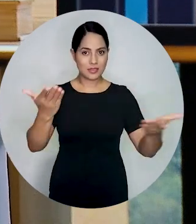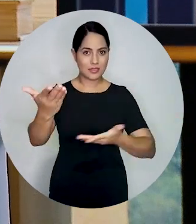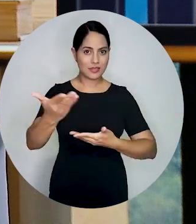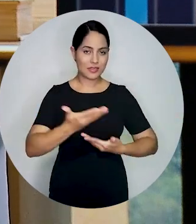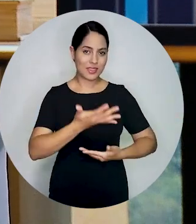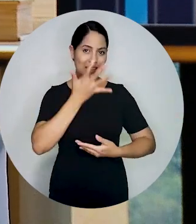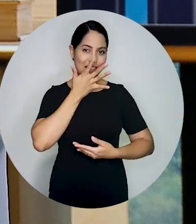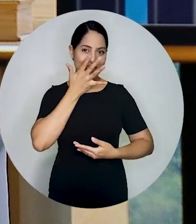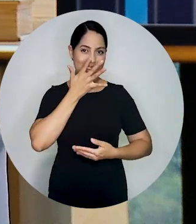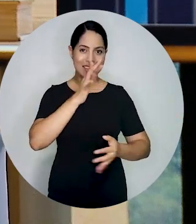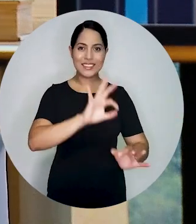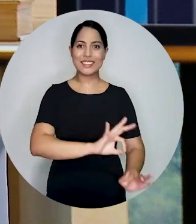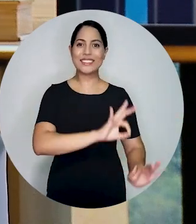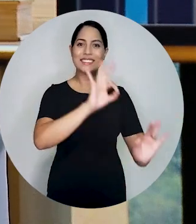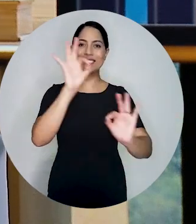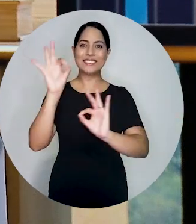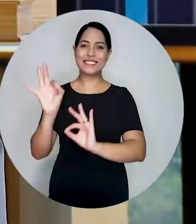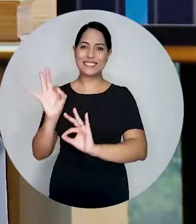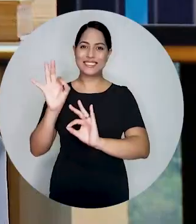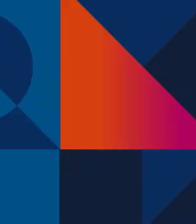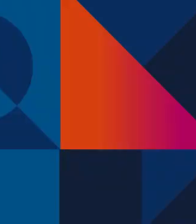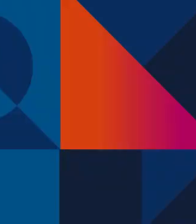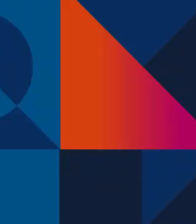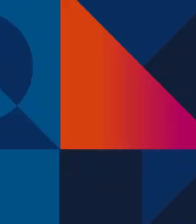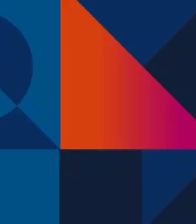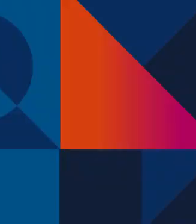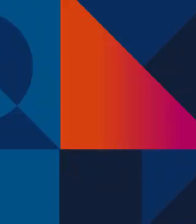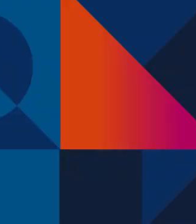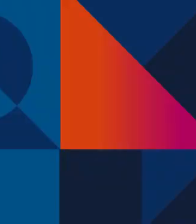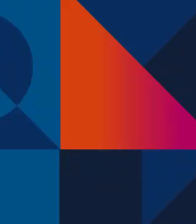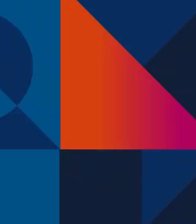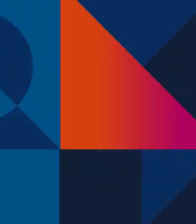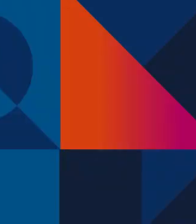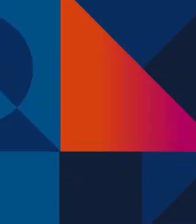convidado. Então fique com a gente, já estamos no ar.